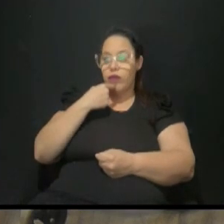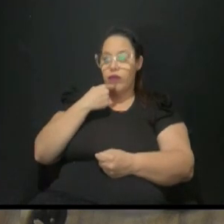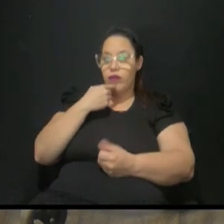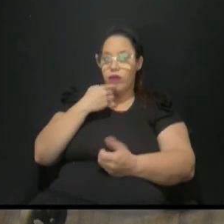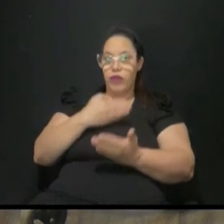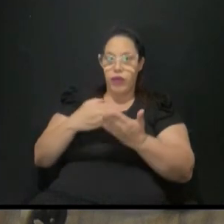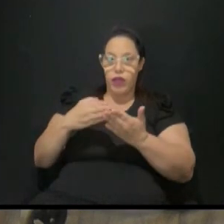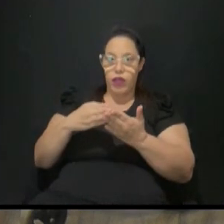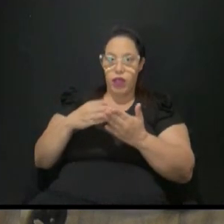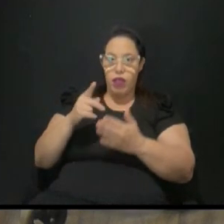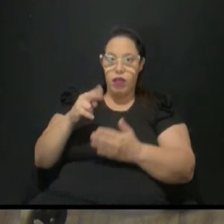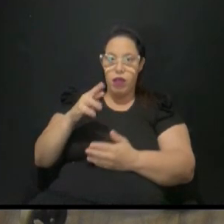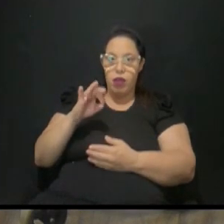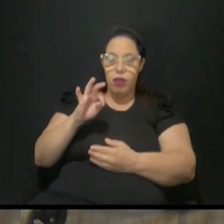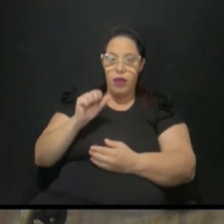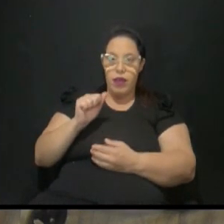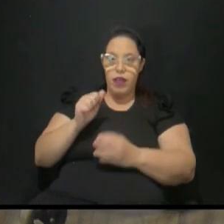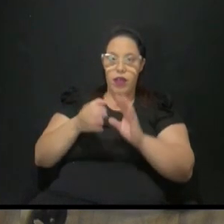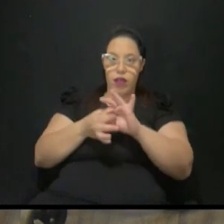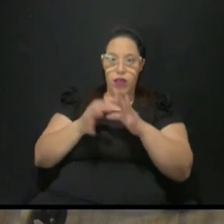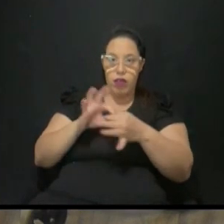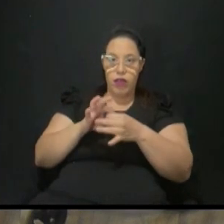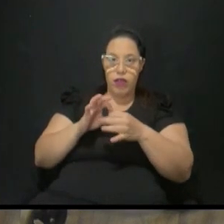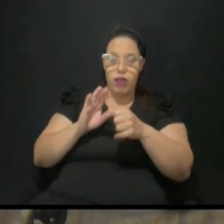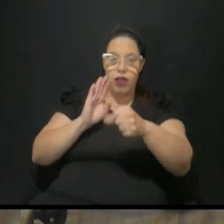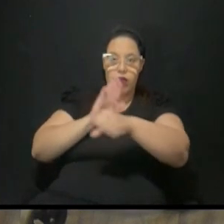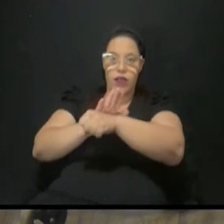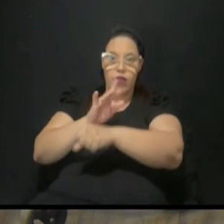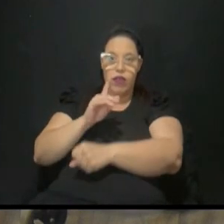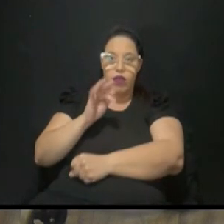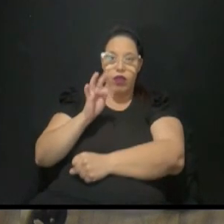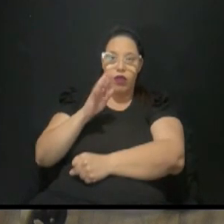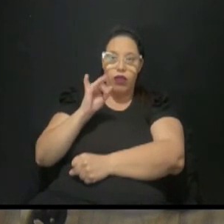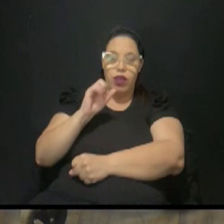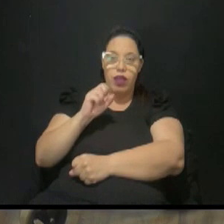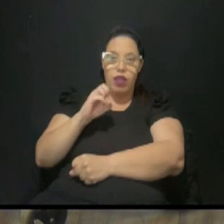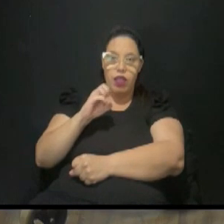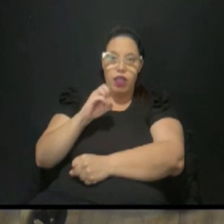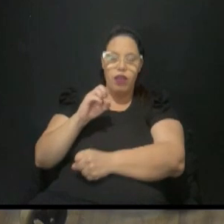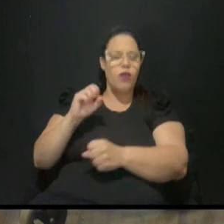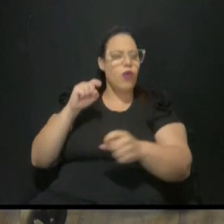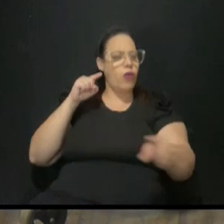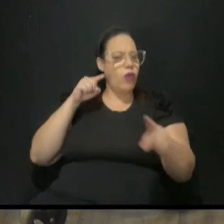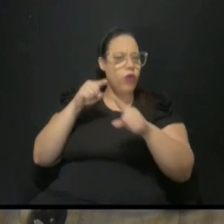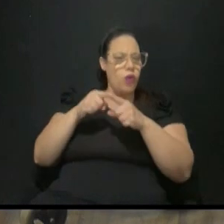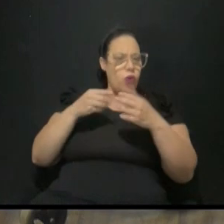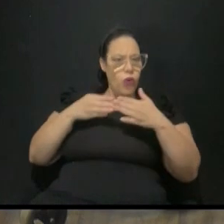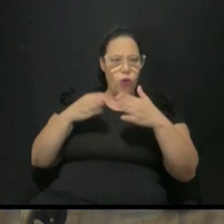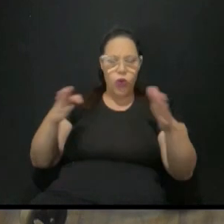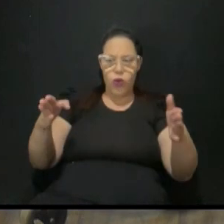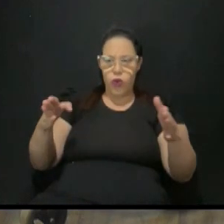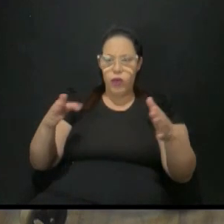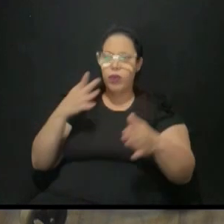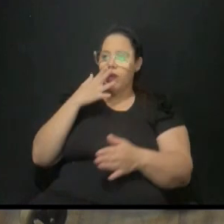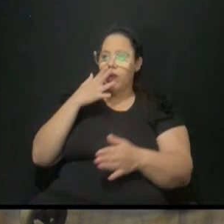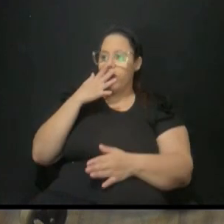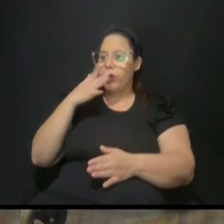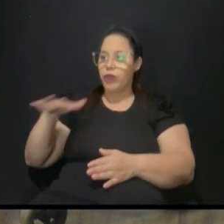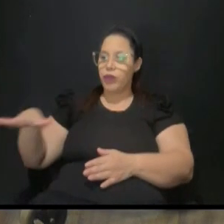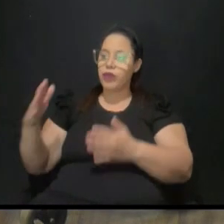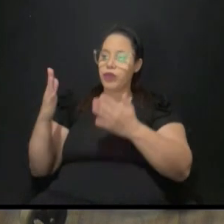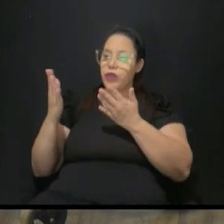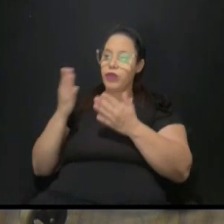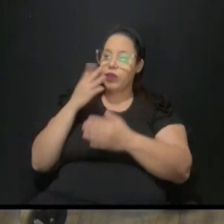de Campinas e recebe o apoio da FEAC. O objetivo é ampliar o acesso ao esporte a crianças, adolescentes e jovens.